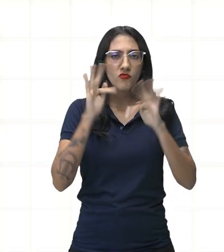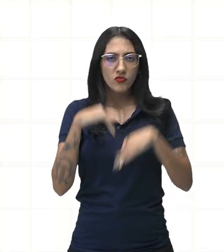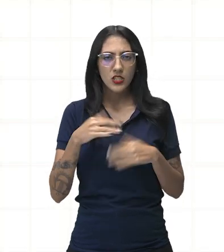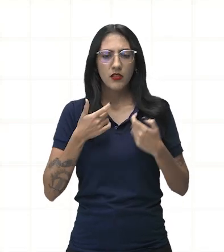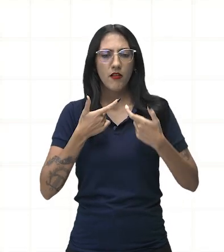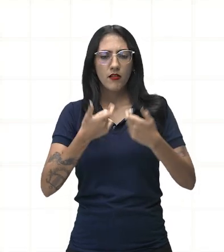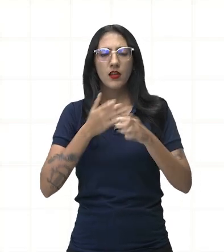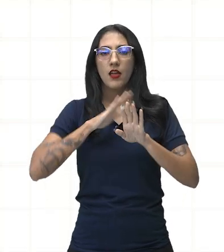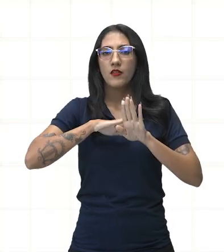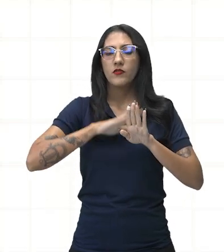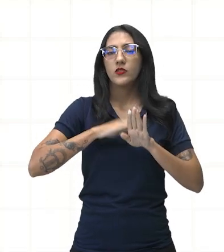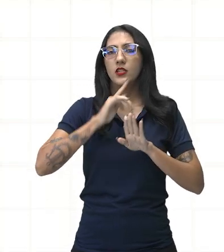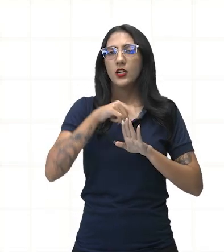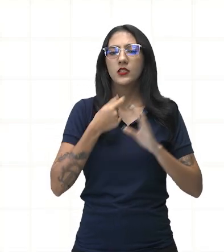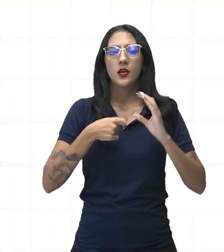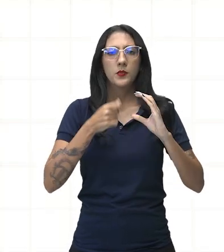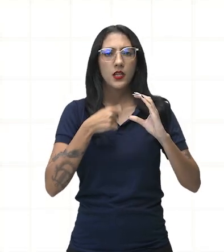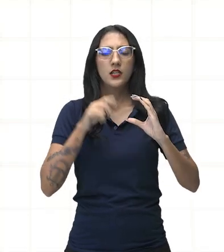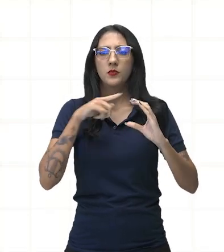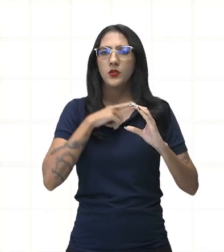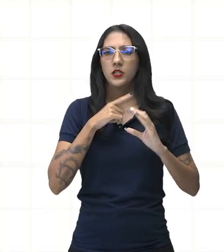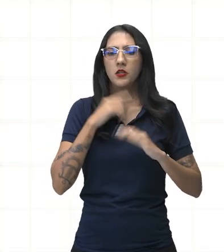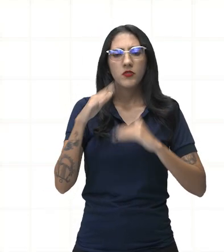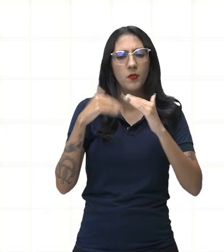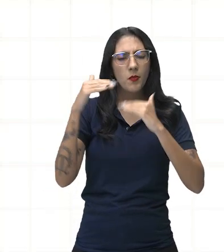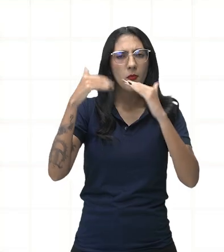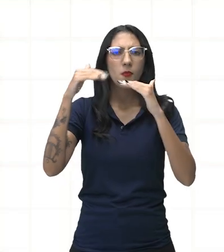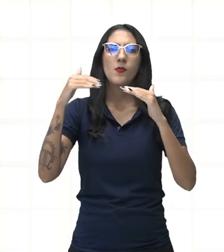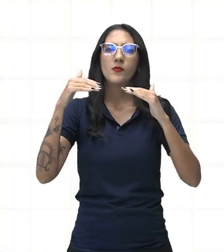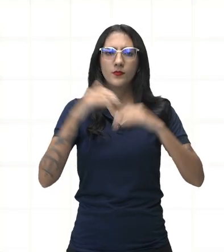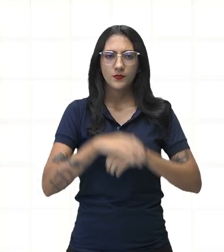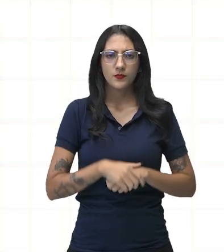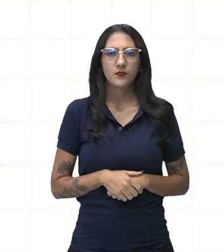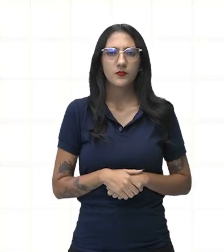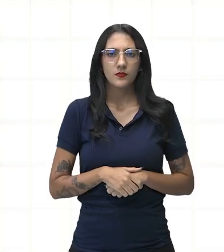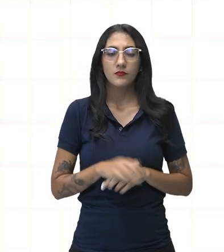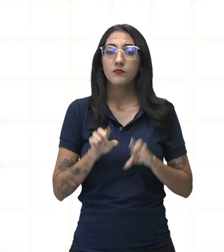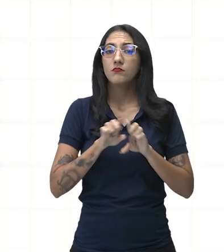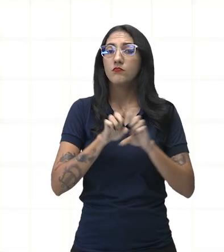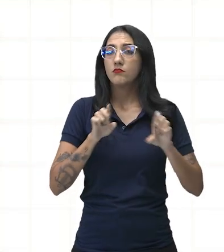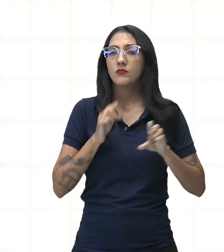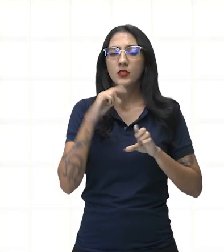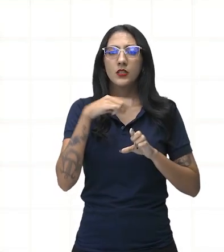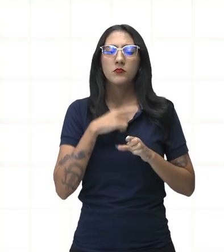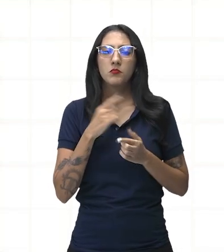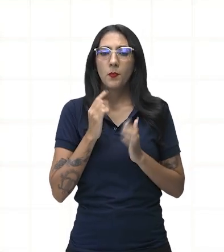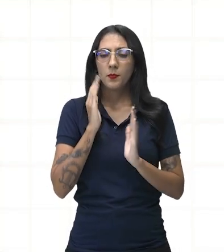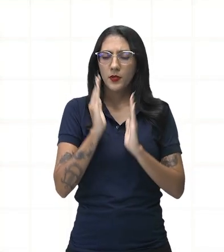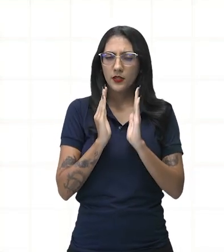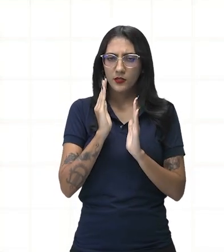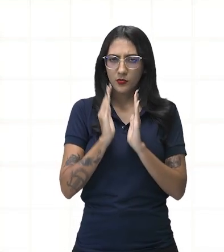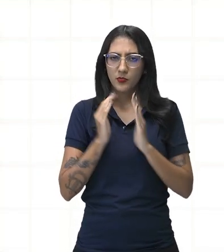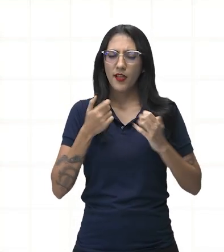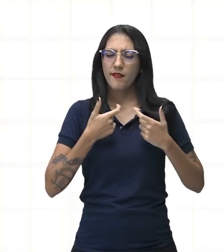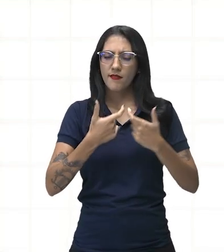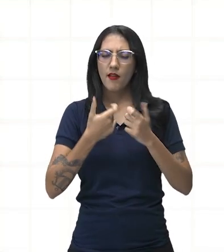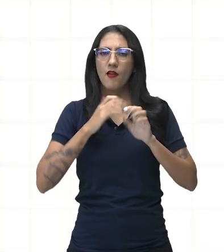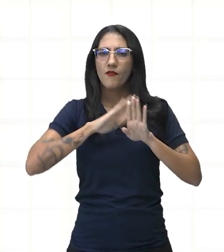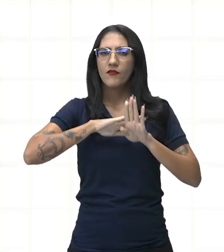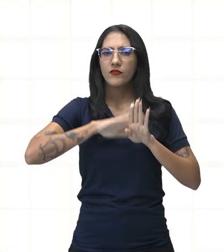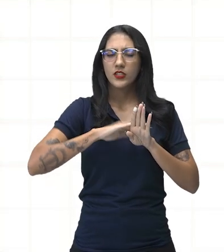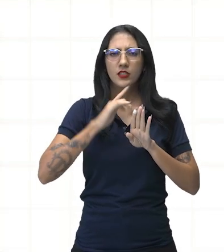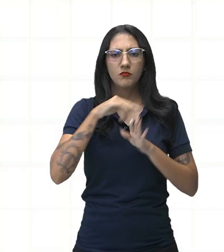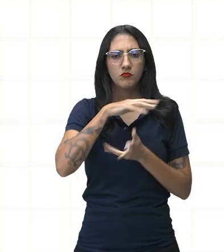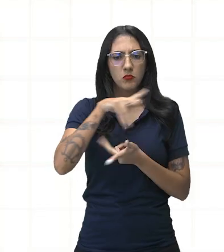Fria, o capitalismo ele acabou se desenvolvendo cada vez mais. Porém, no período aí, né, da Guerra Fria, onde o mundo